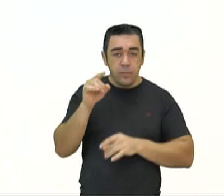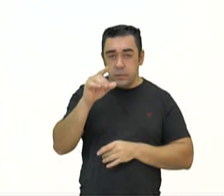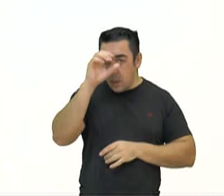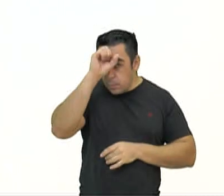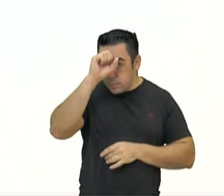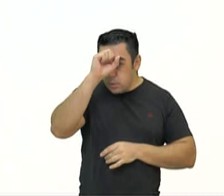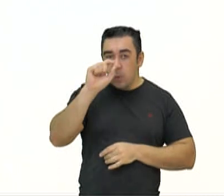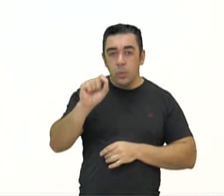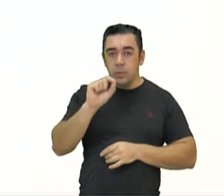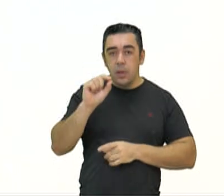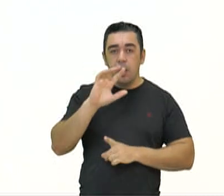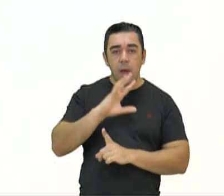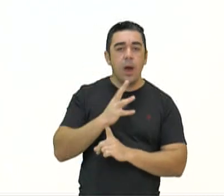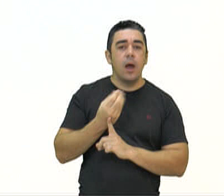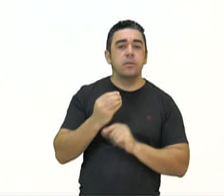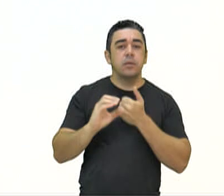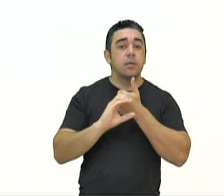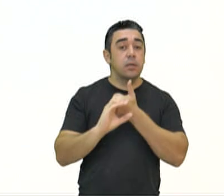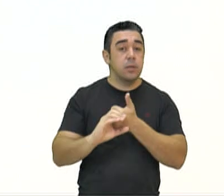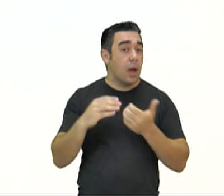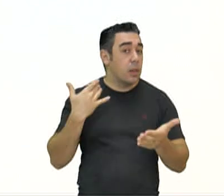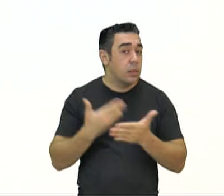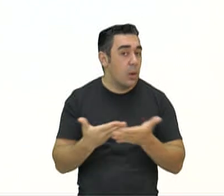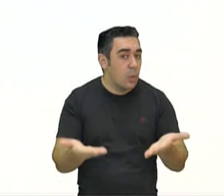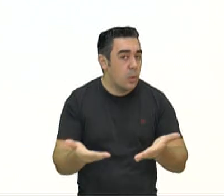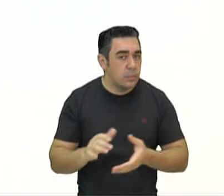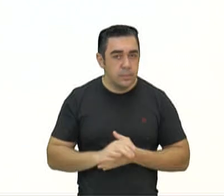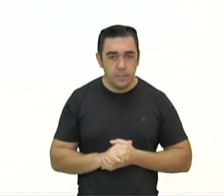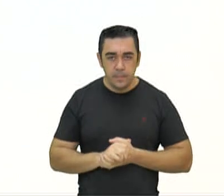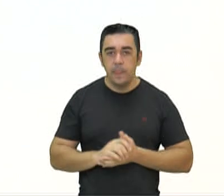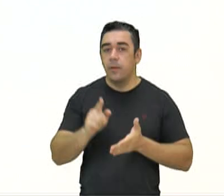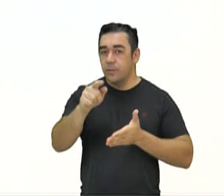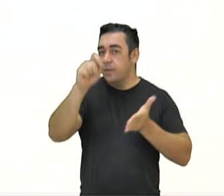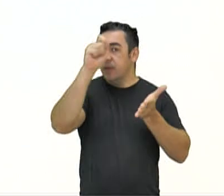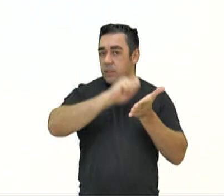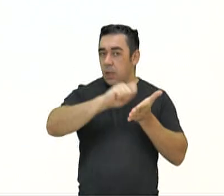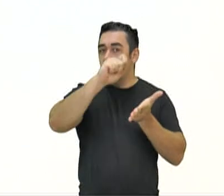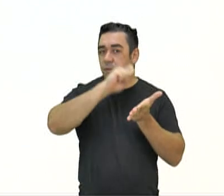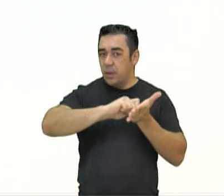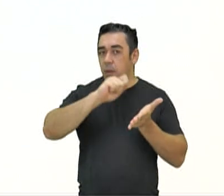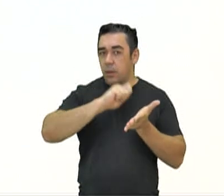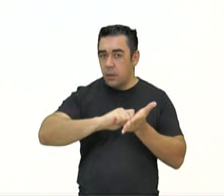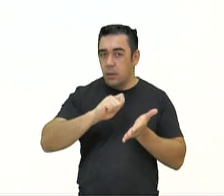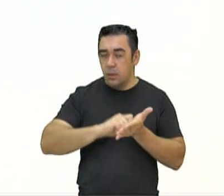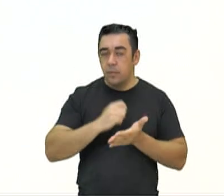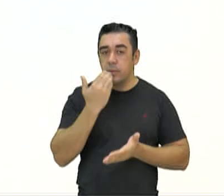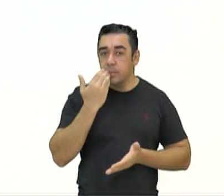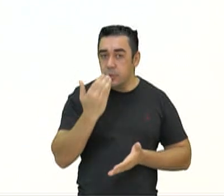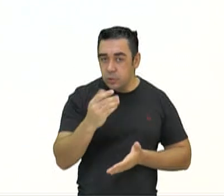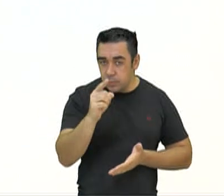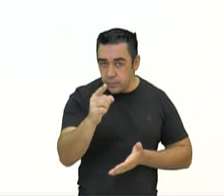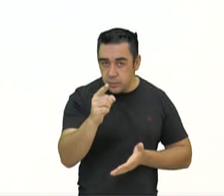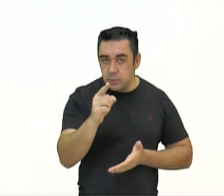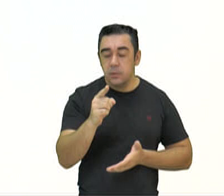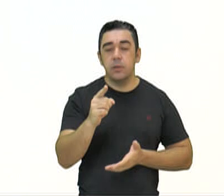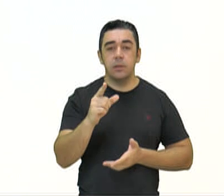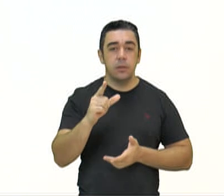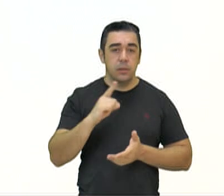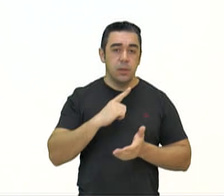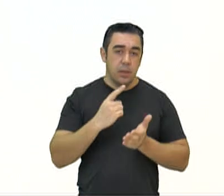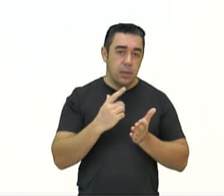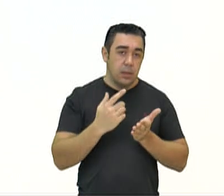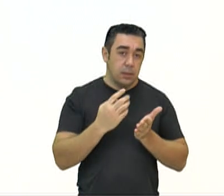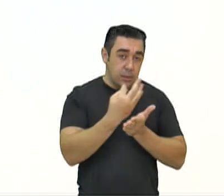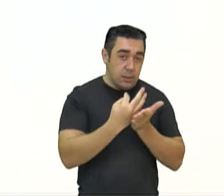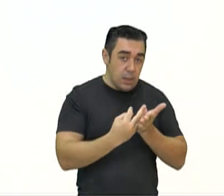aprendeu sobre a arte cristã até agora. Você vai escrever, vou pedir para você reservar o seu texto